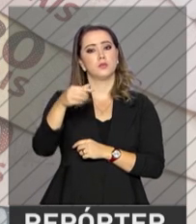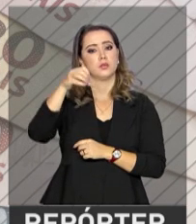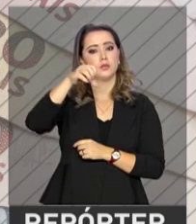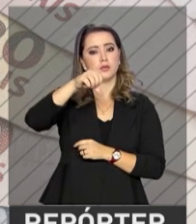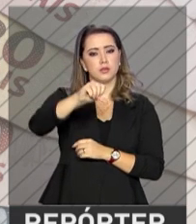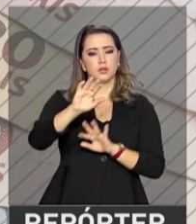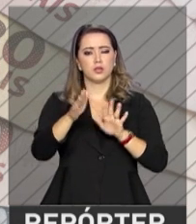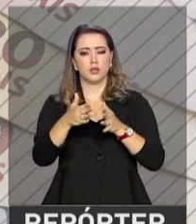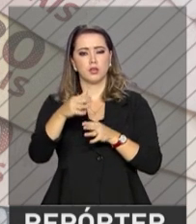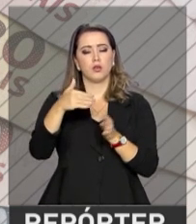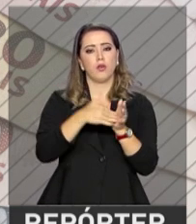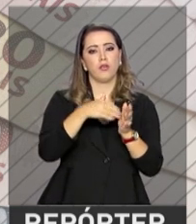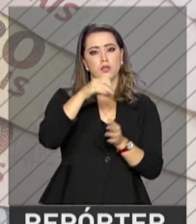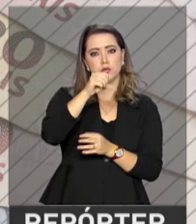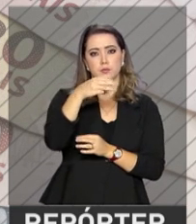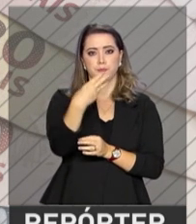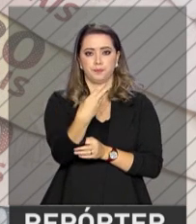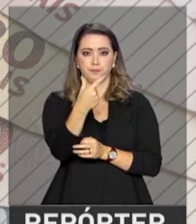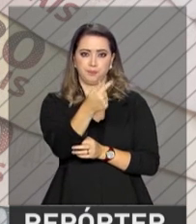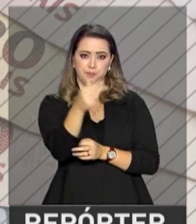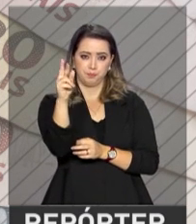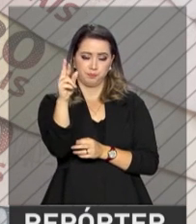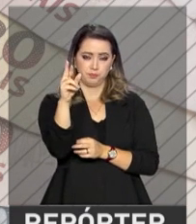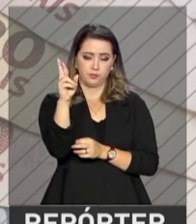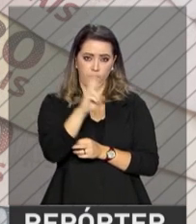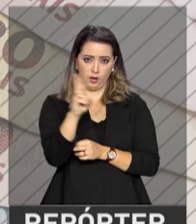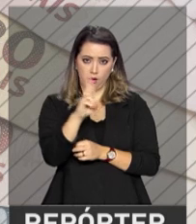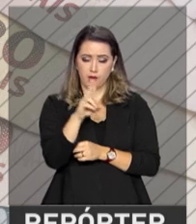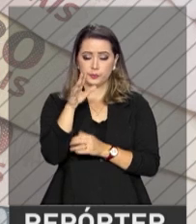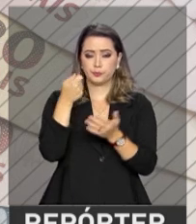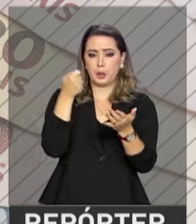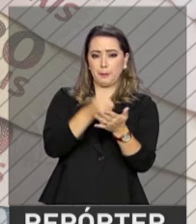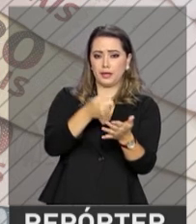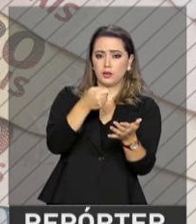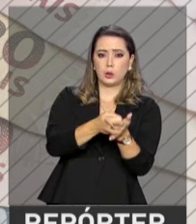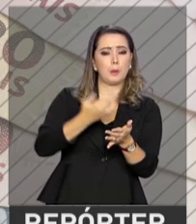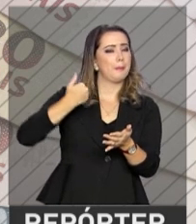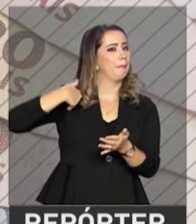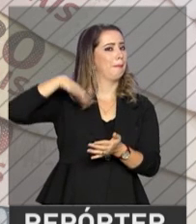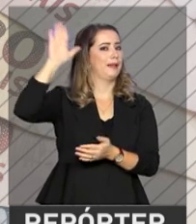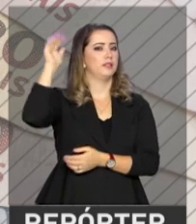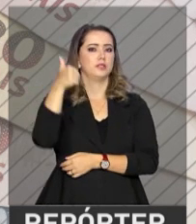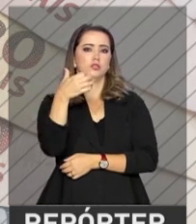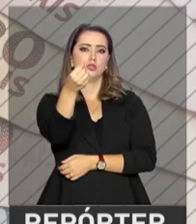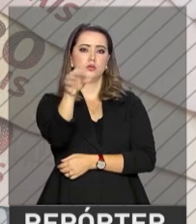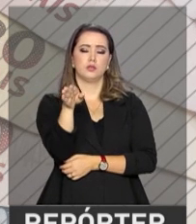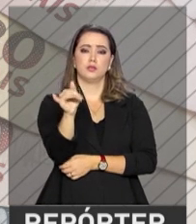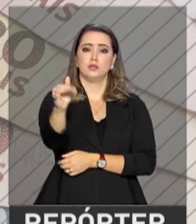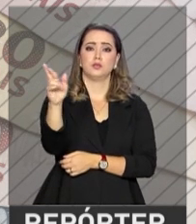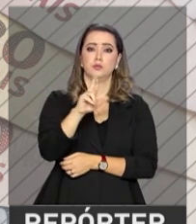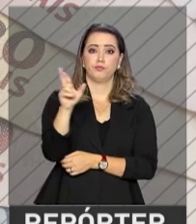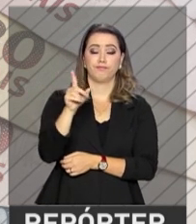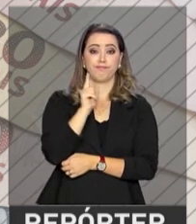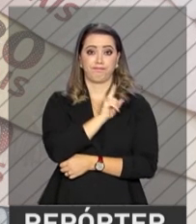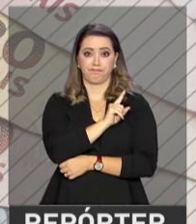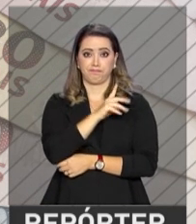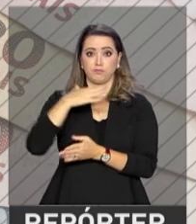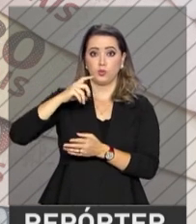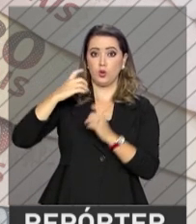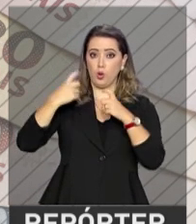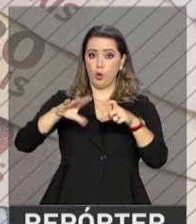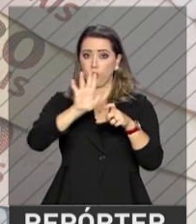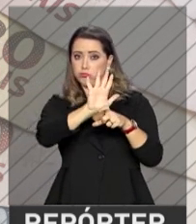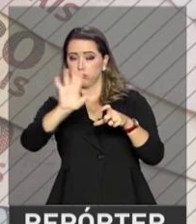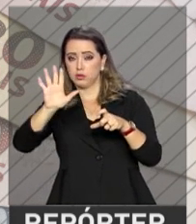novecentos e trinta e sete reais no total foram pagos mais de 16 bilhões de reais o nordeste foi a região com maior